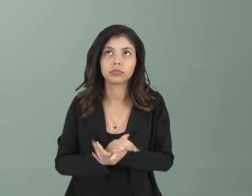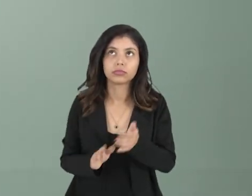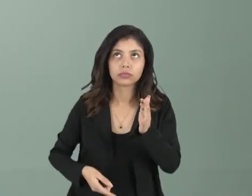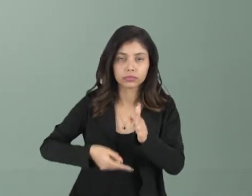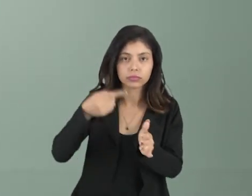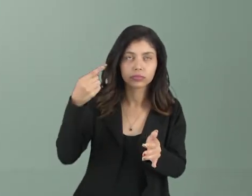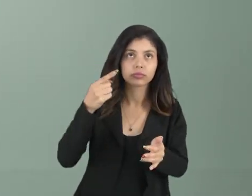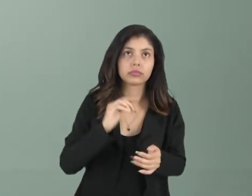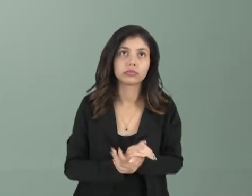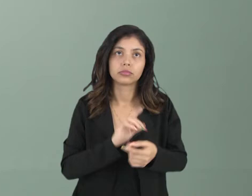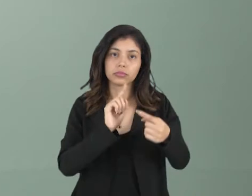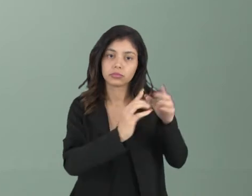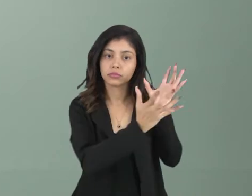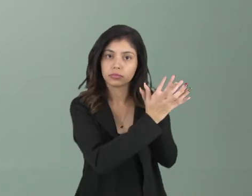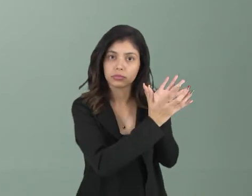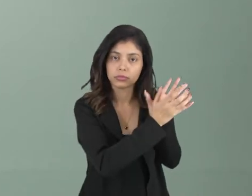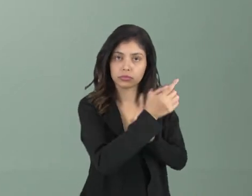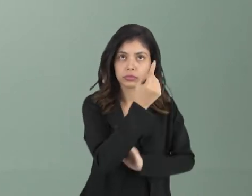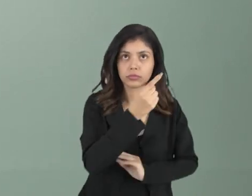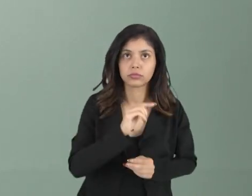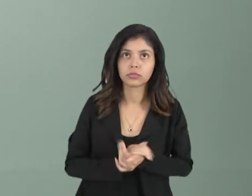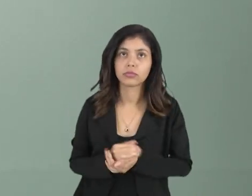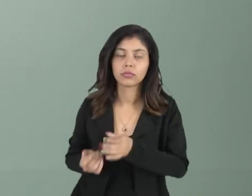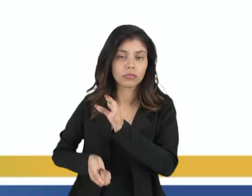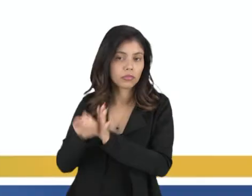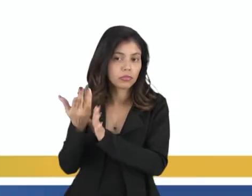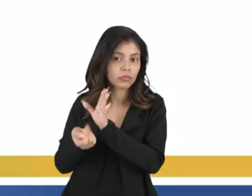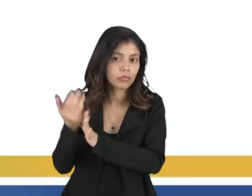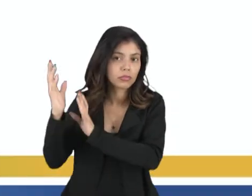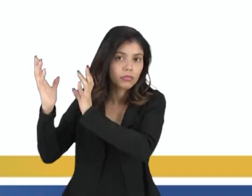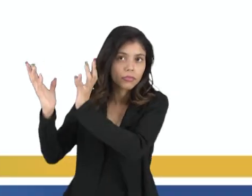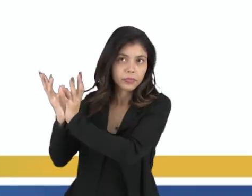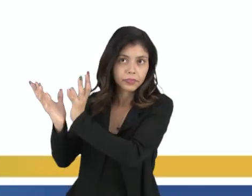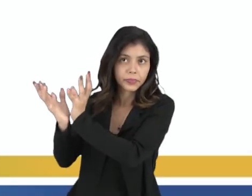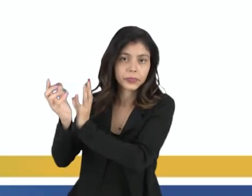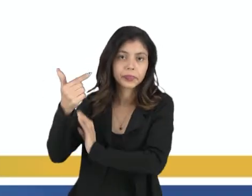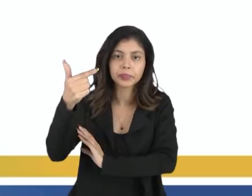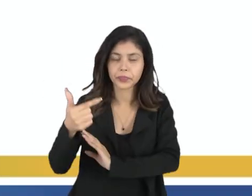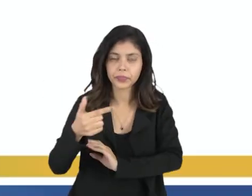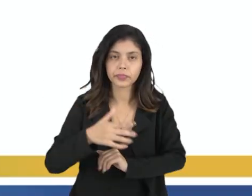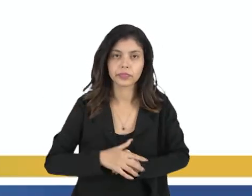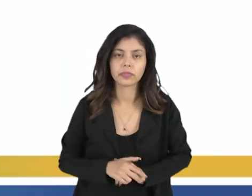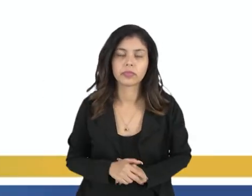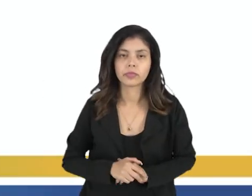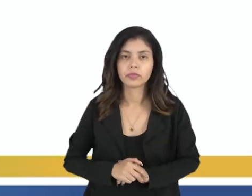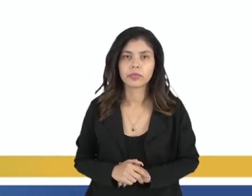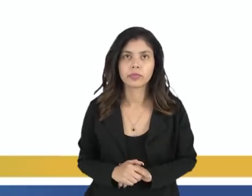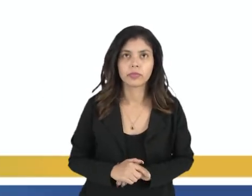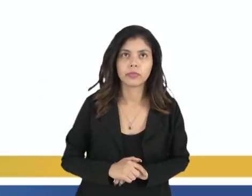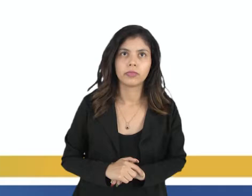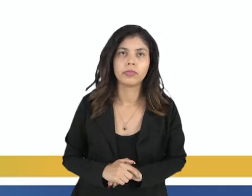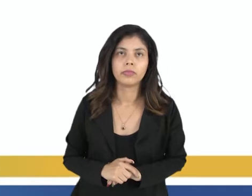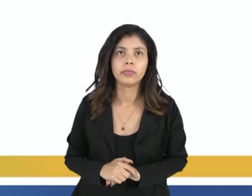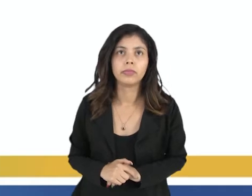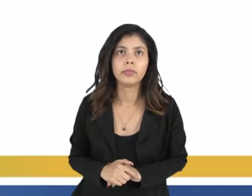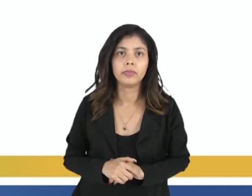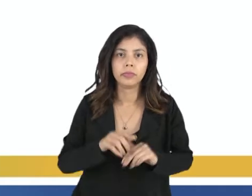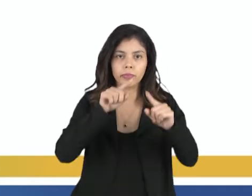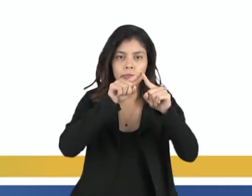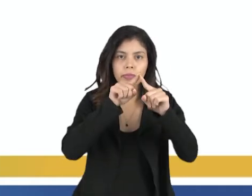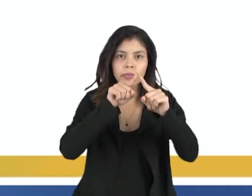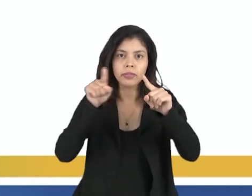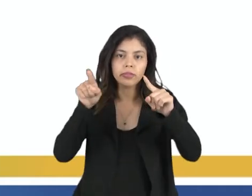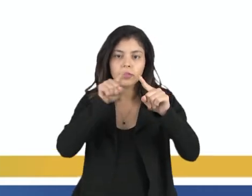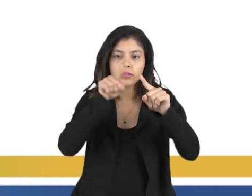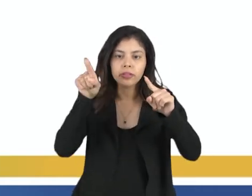primeiro membro, e nós temos os produtos, que é o segundo membro, ok? E essa setinha indica